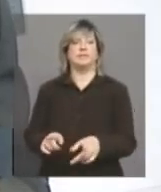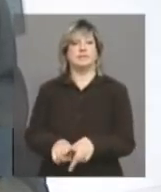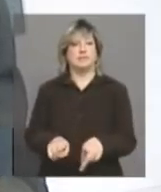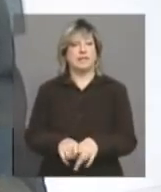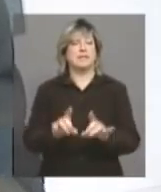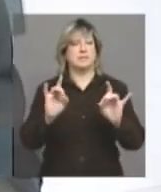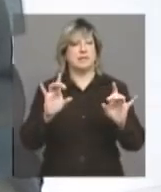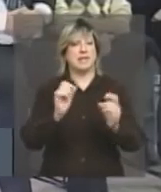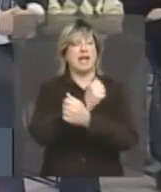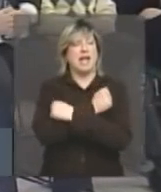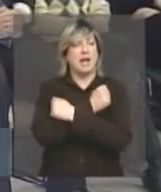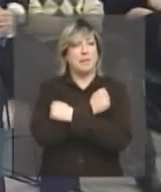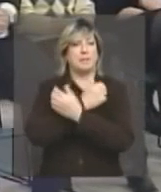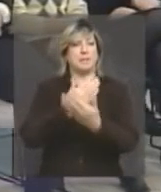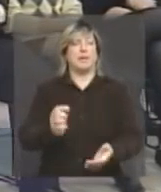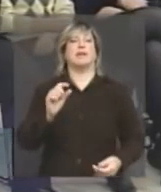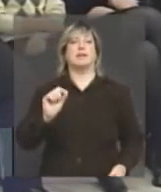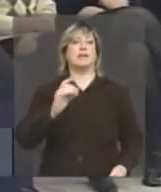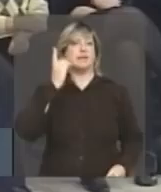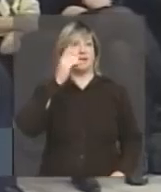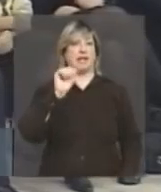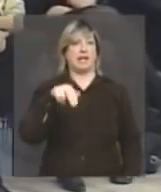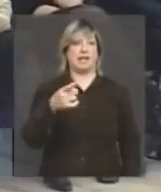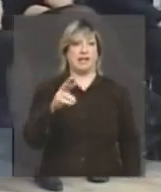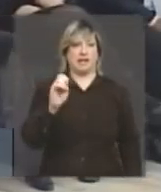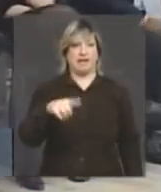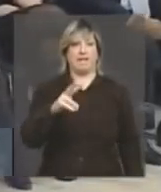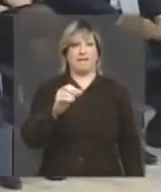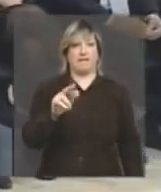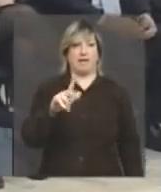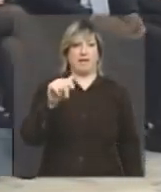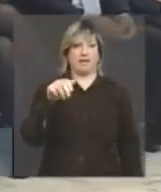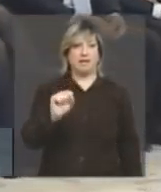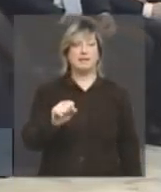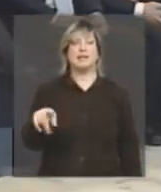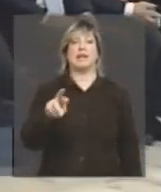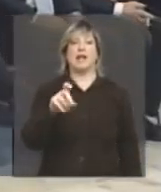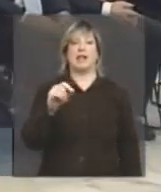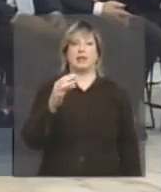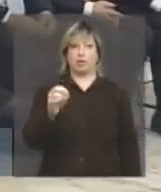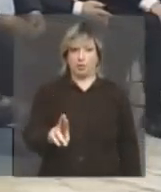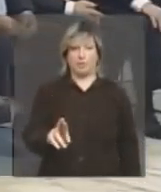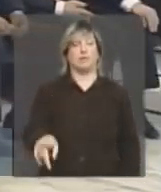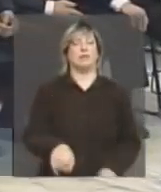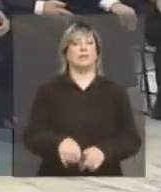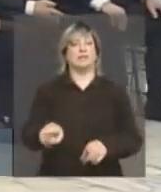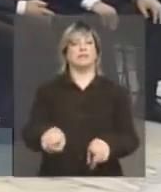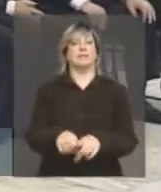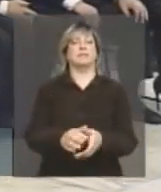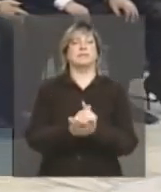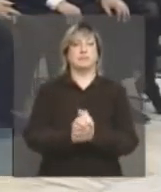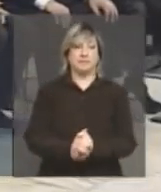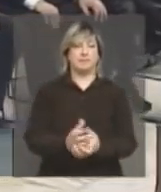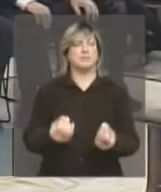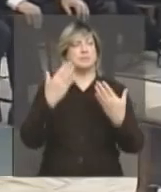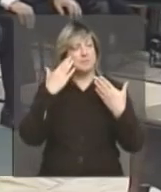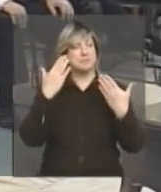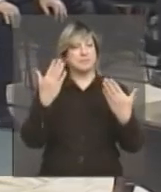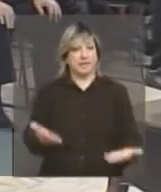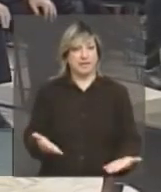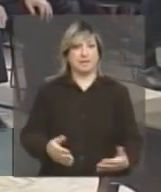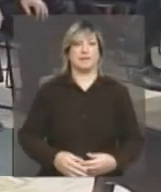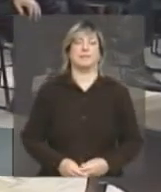especial, um abraço ao deputado André Vargas, que foi relator. Cadê o André? Que foi relator, André. Muito obrigado, foi